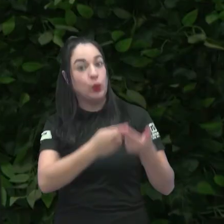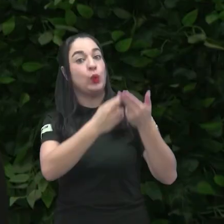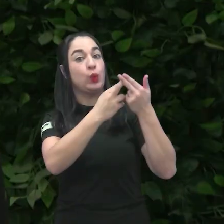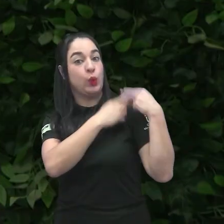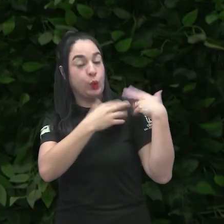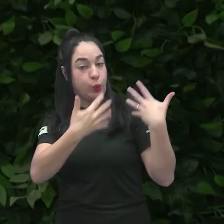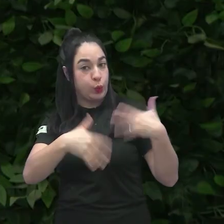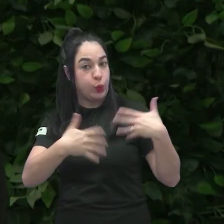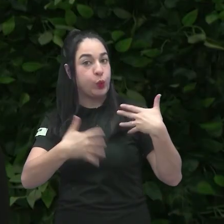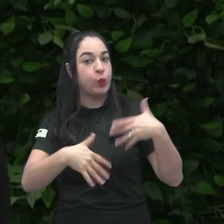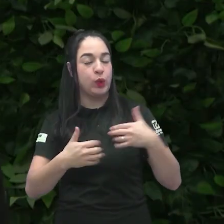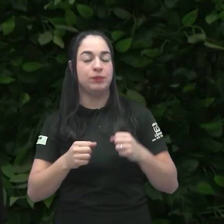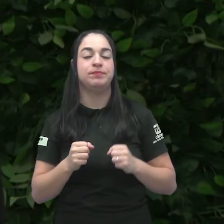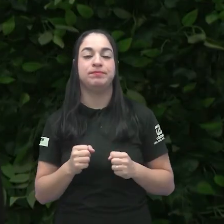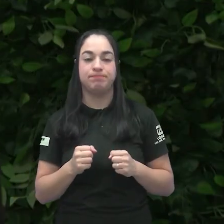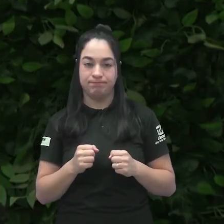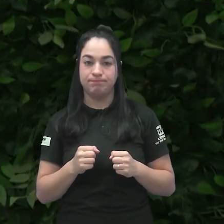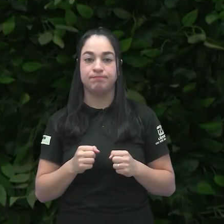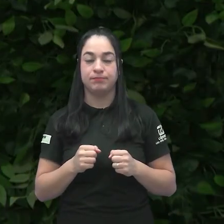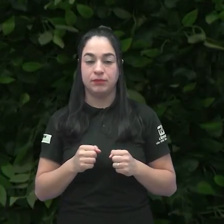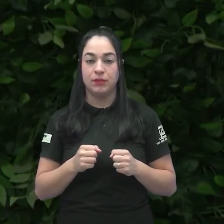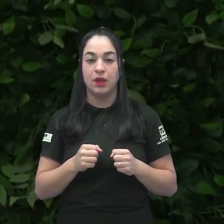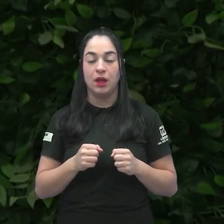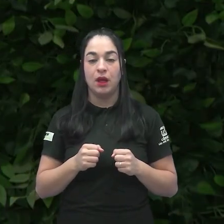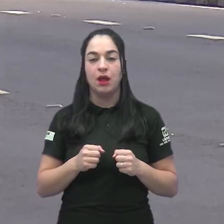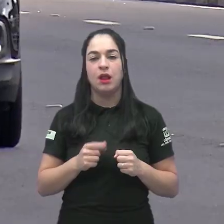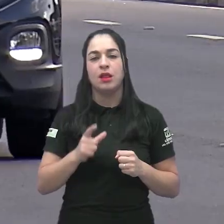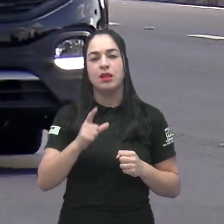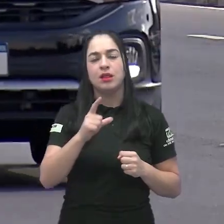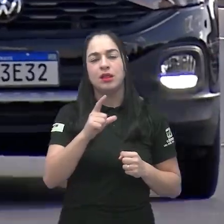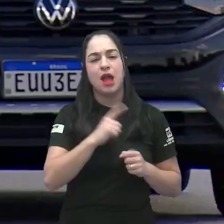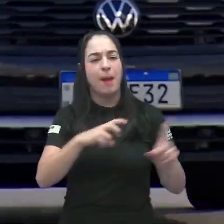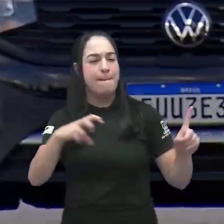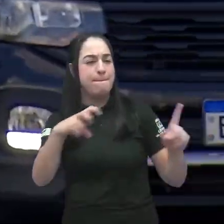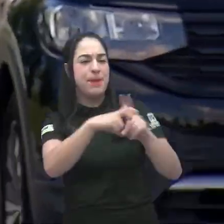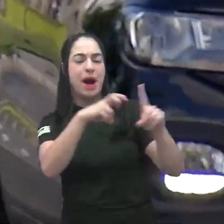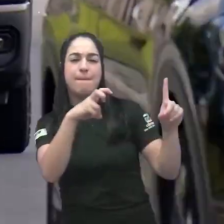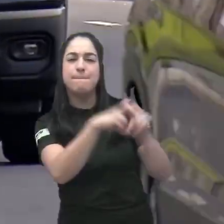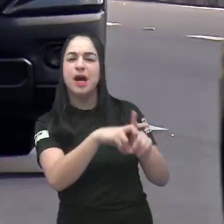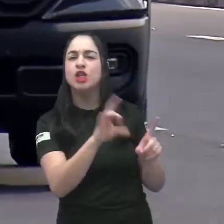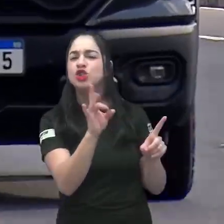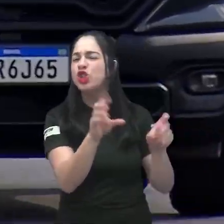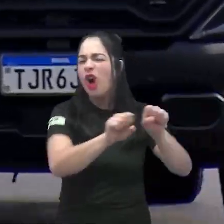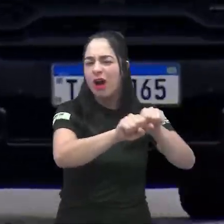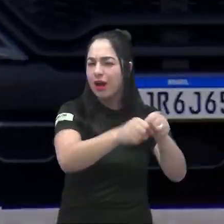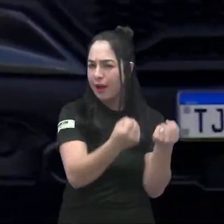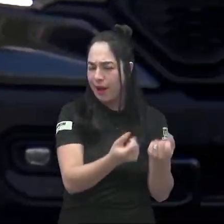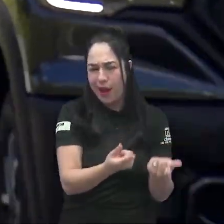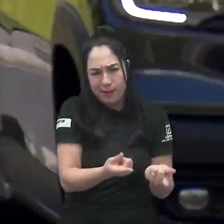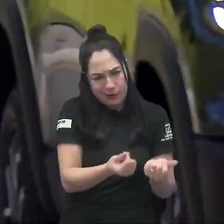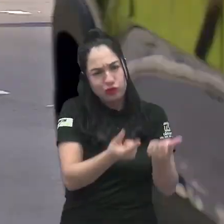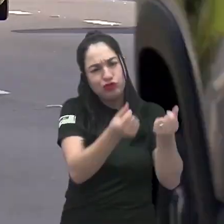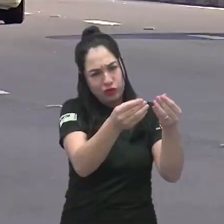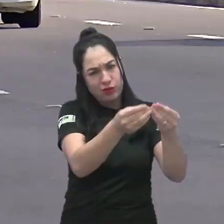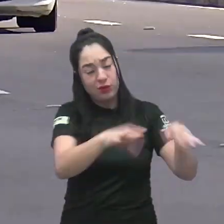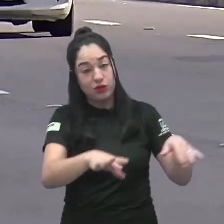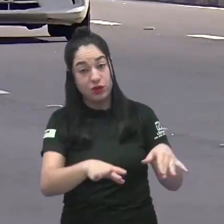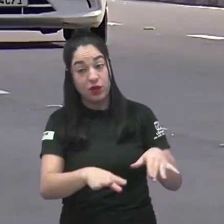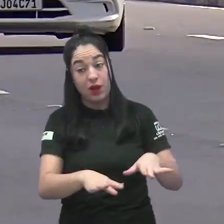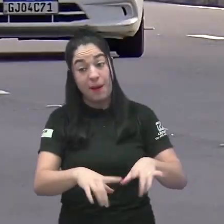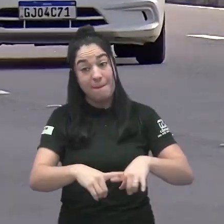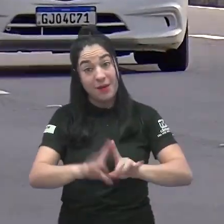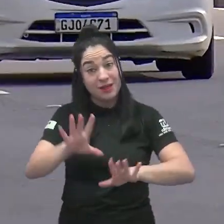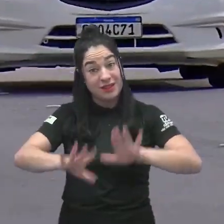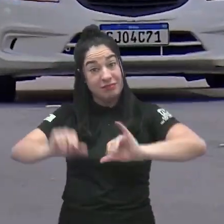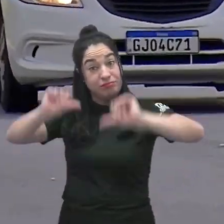que a responsabilidade que a gente tem que ser muito grande. Mas enquanto alguns acidentes terminam apenas em